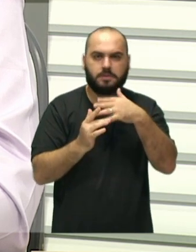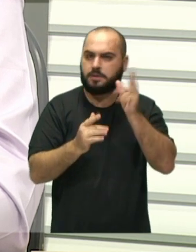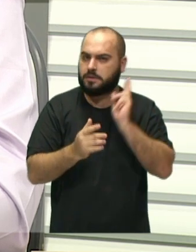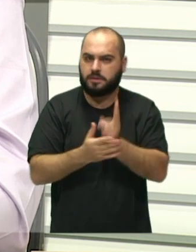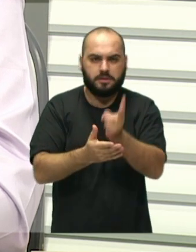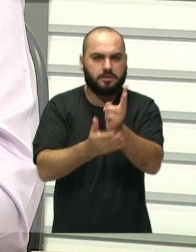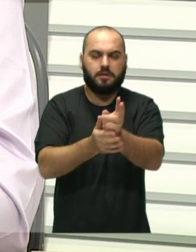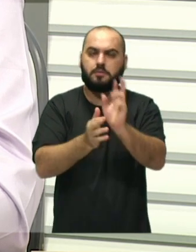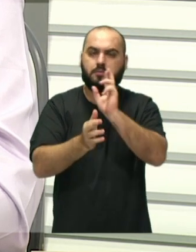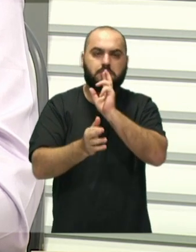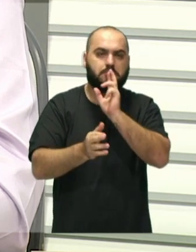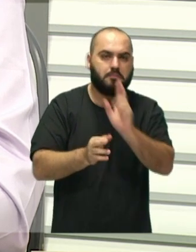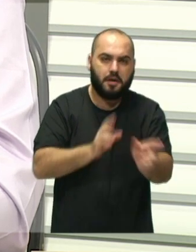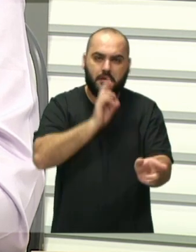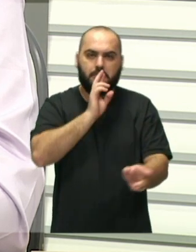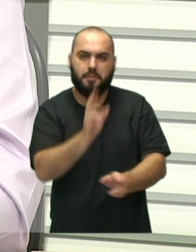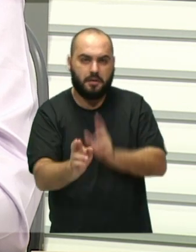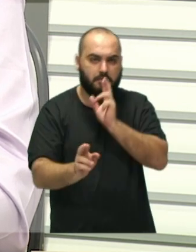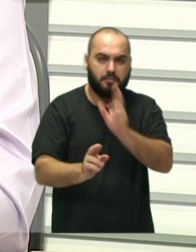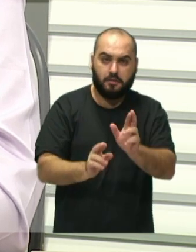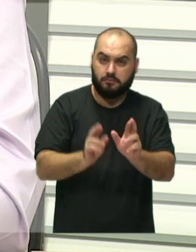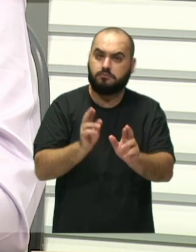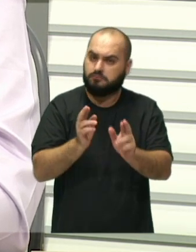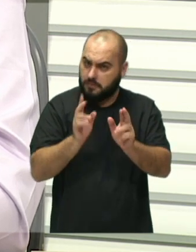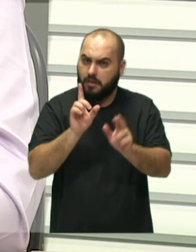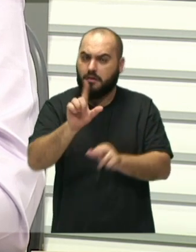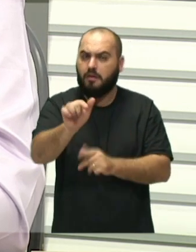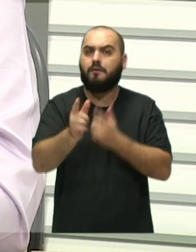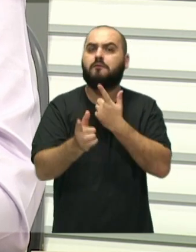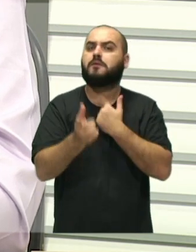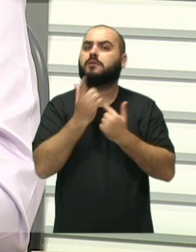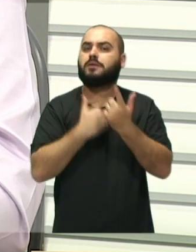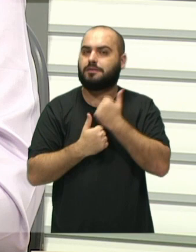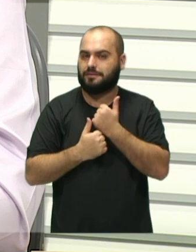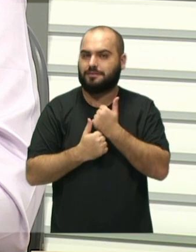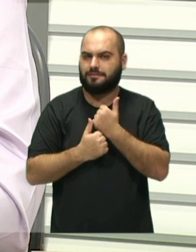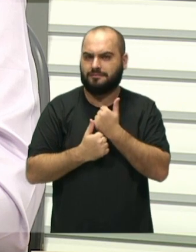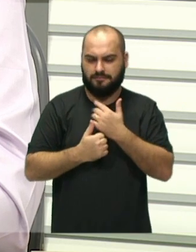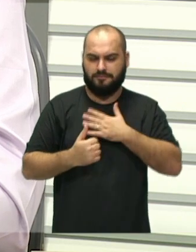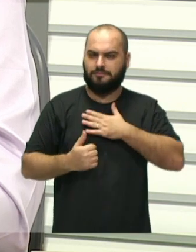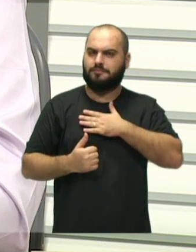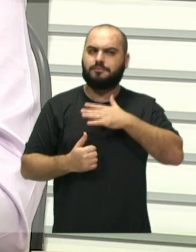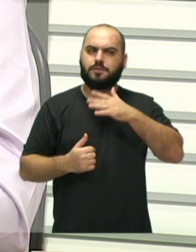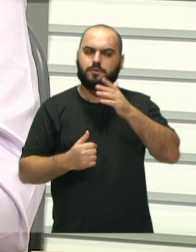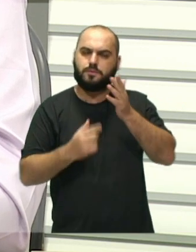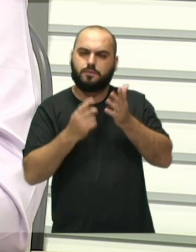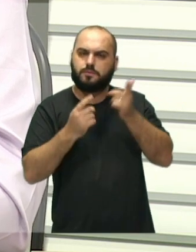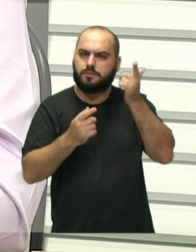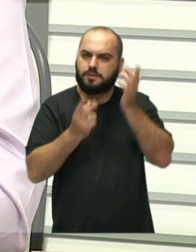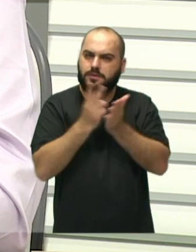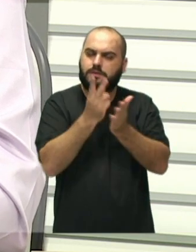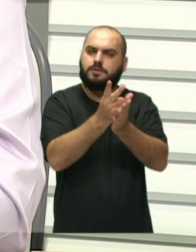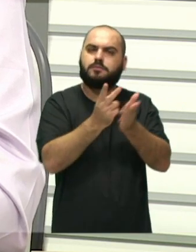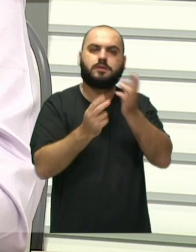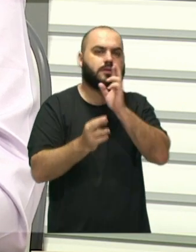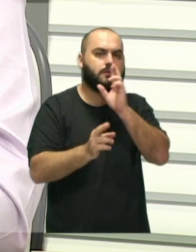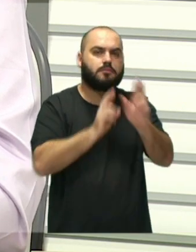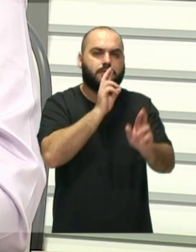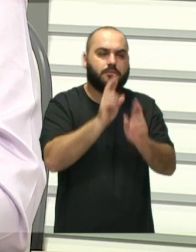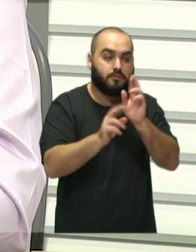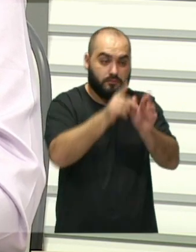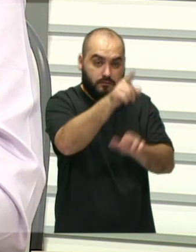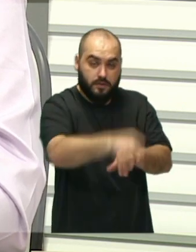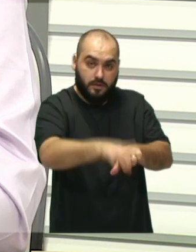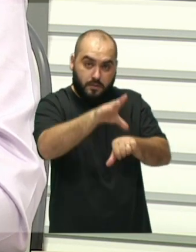nós vamos aqui respondendo a todos o nosso desejo em ditado de alguma forma é o fim de você e dando as respostas para que você tenha conhecimento